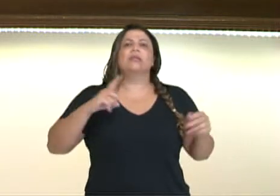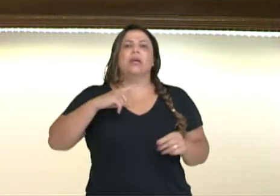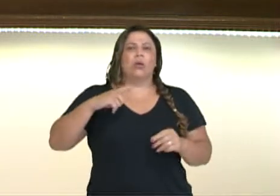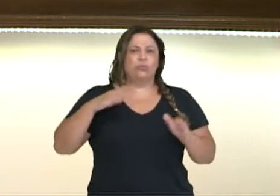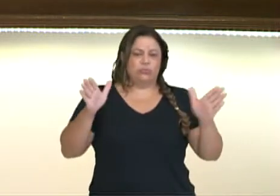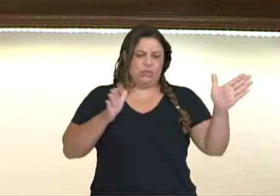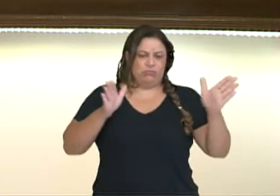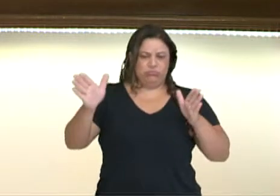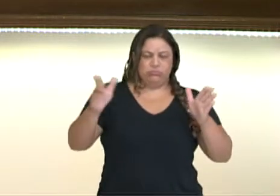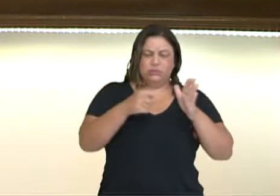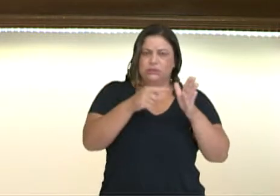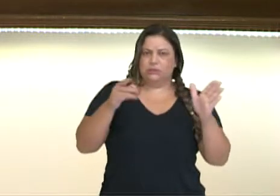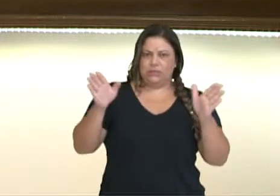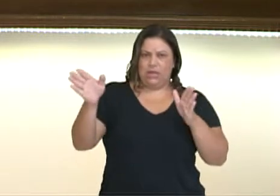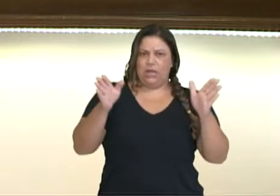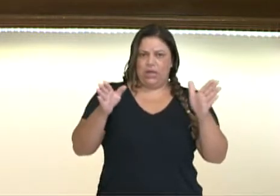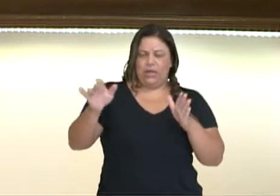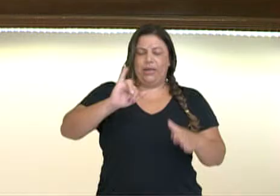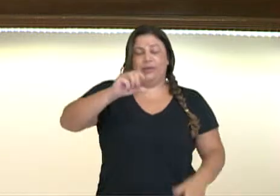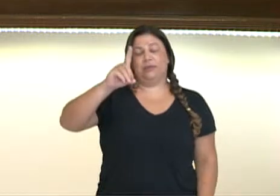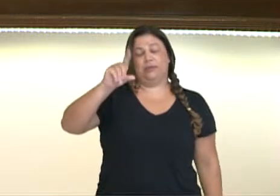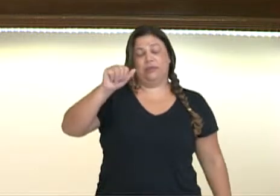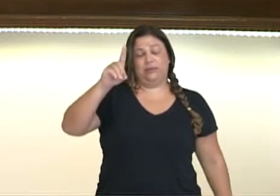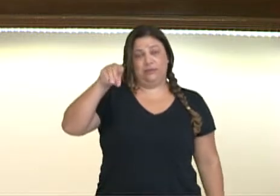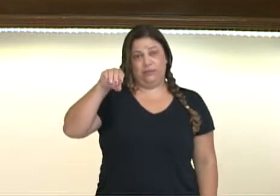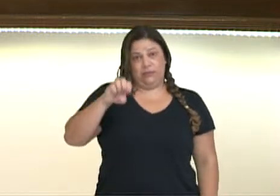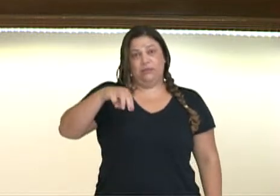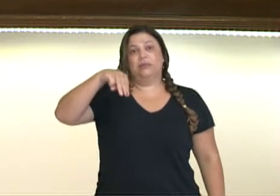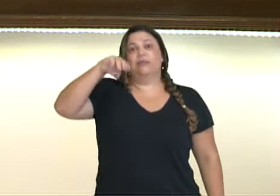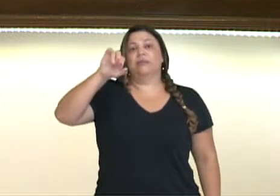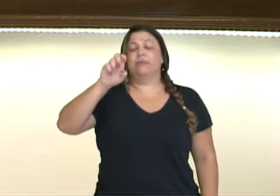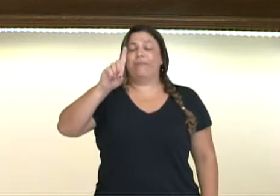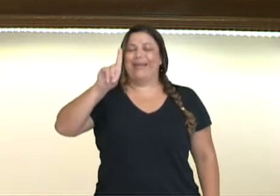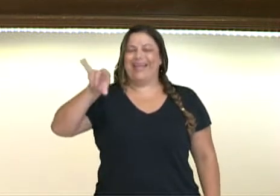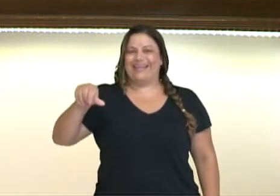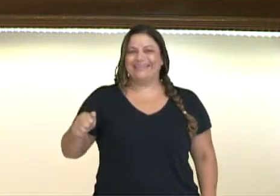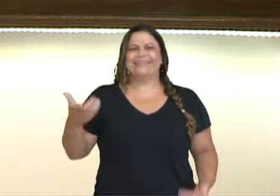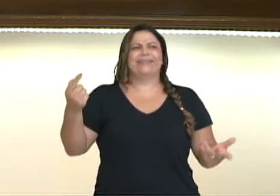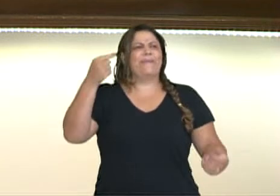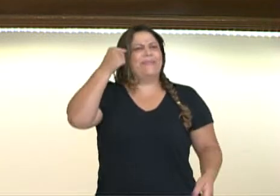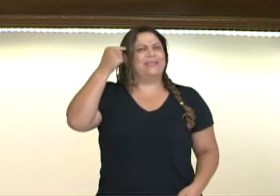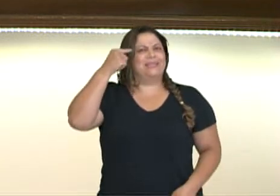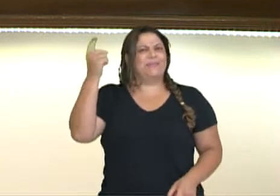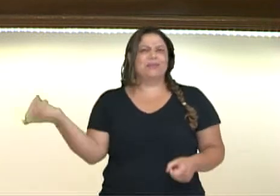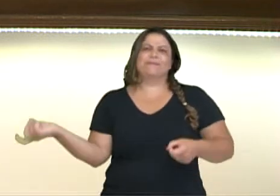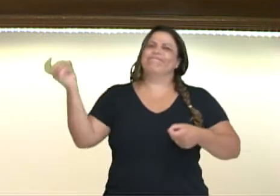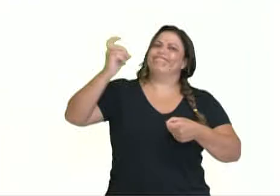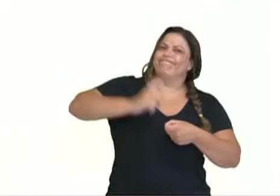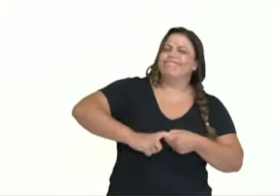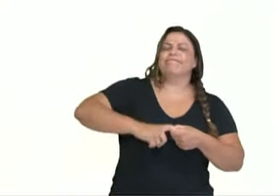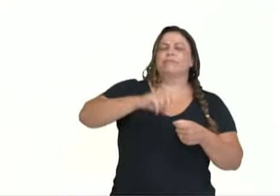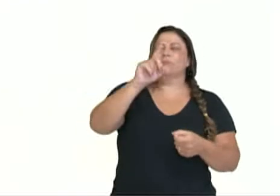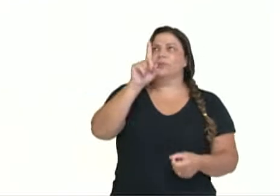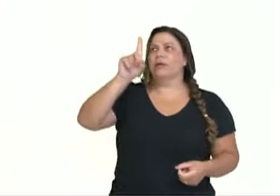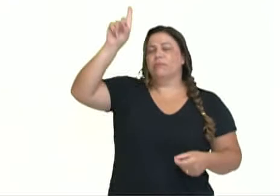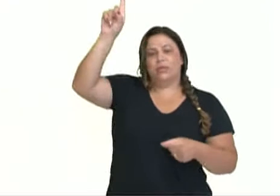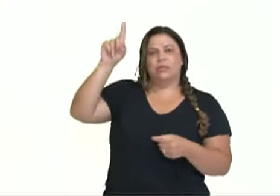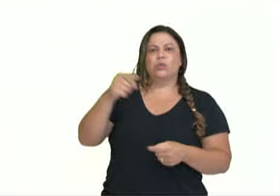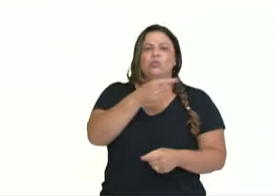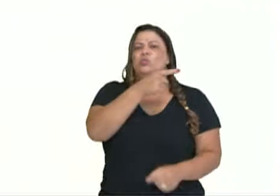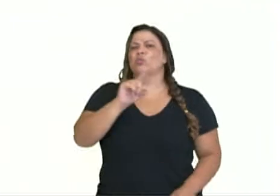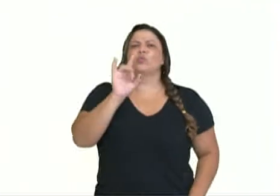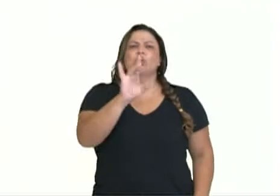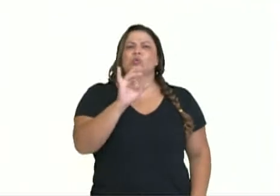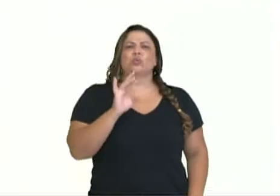Média um pensamento que é muito voltado para Deus. Vamos só aqui adiante, né? Olha, o artista não vê mais o homem como